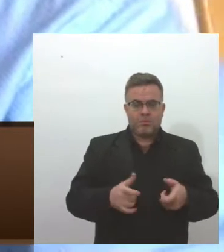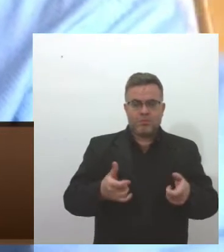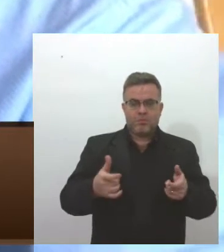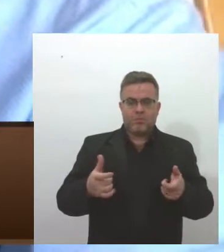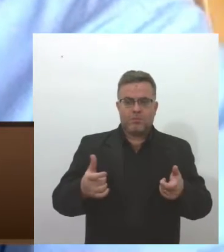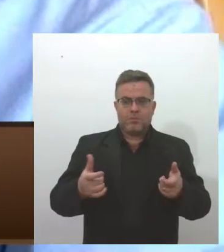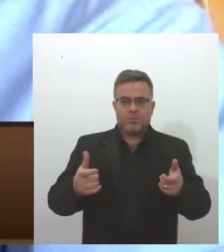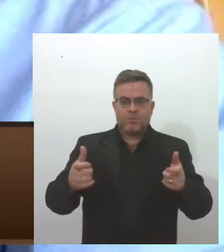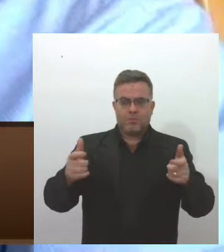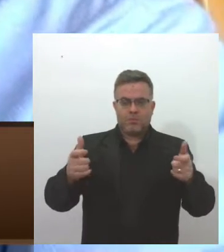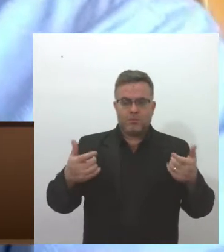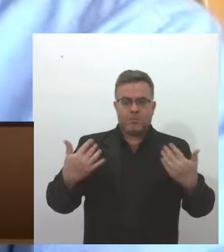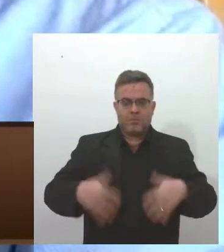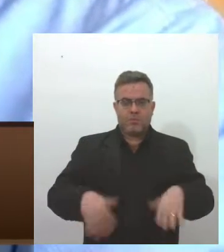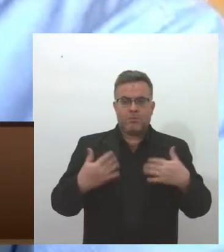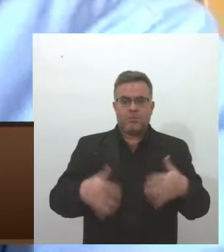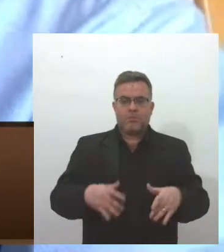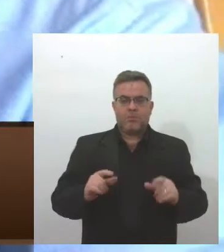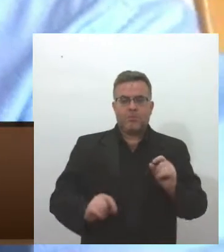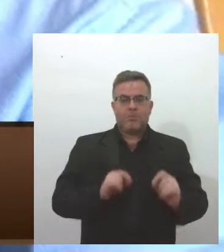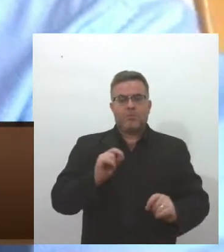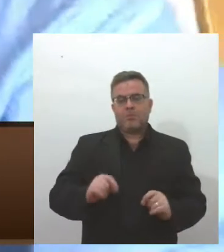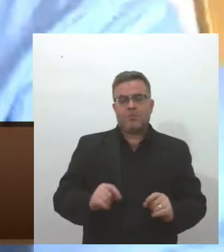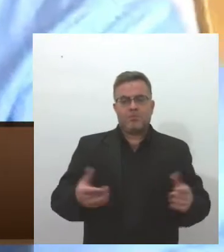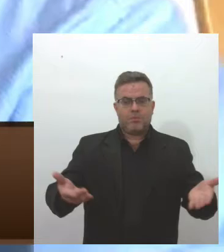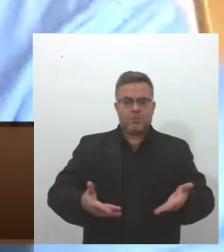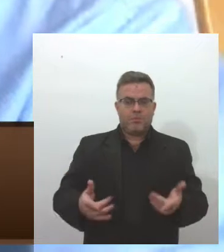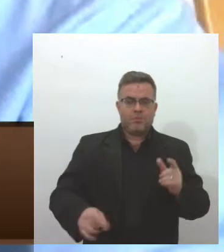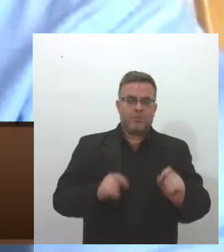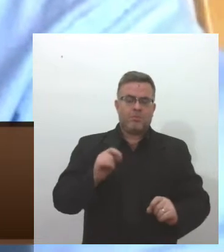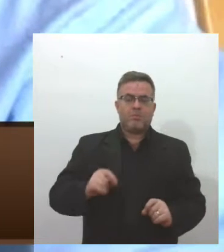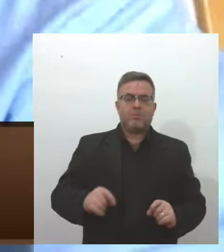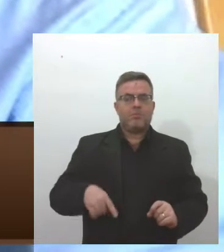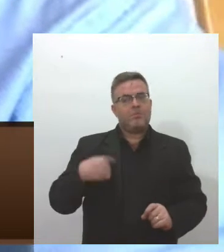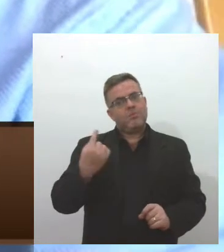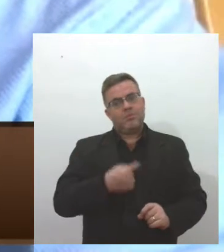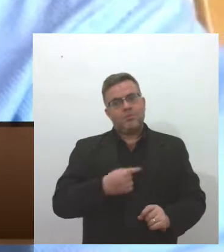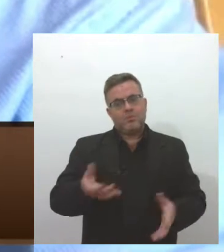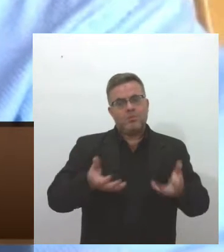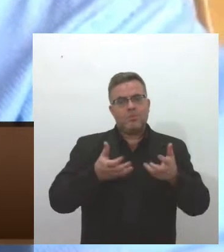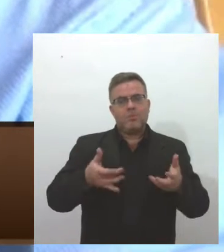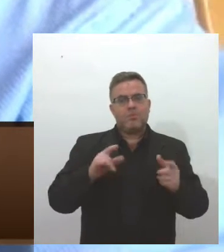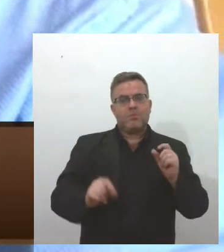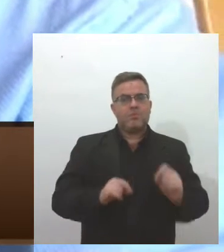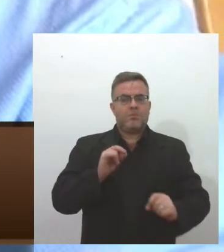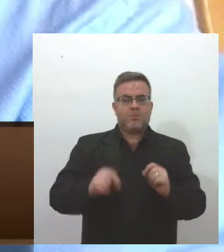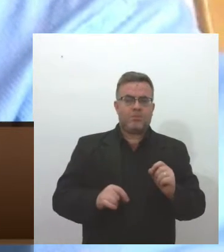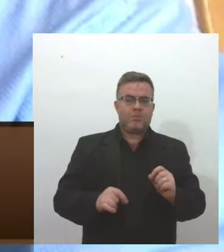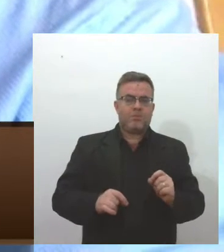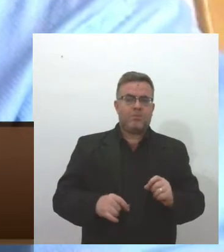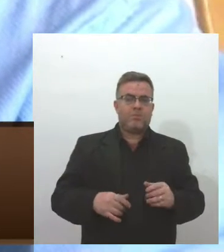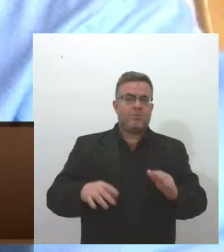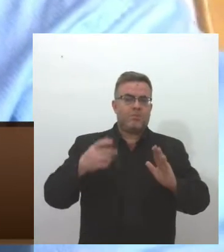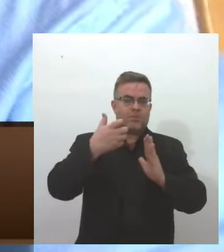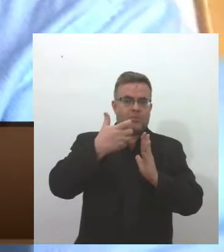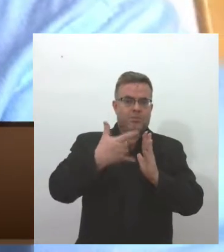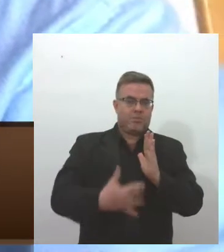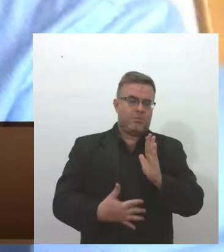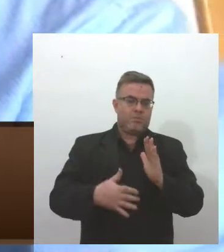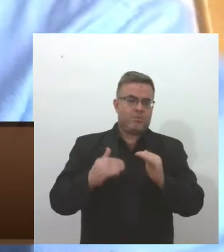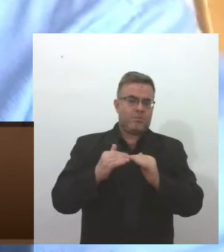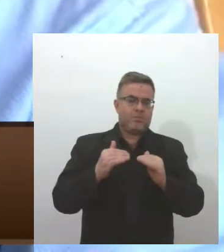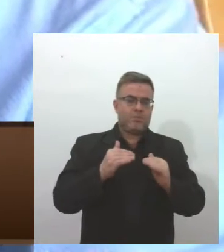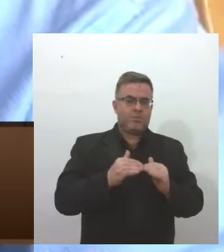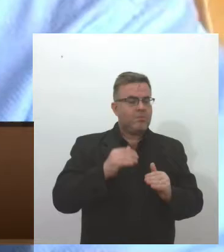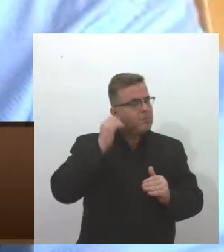ela for avançando, mas nesse momento nós entendemos que os roteiros em contato com a